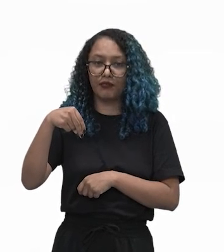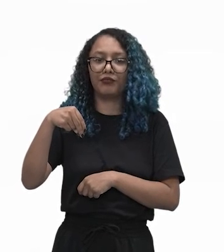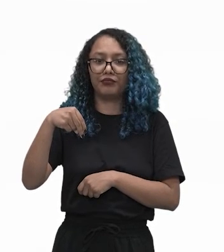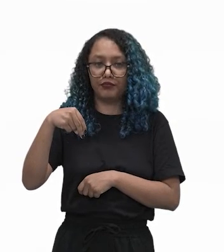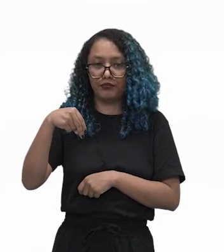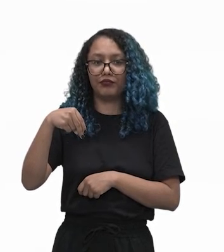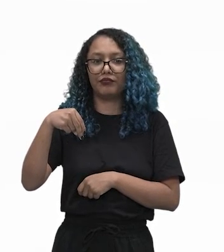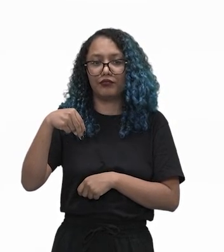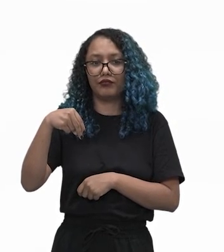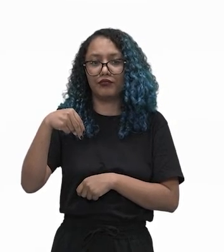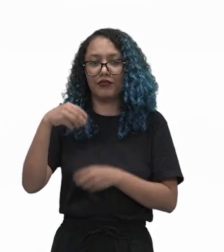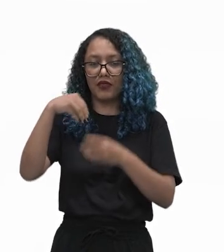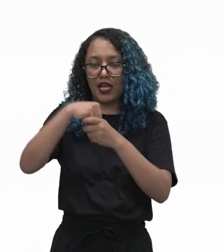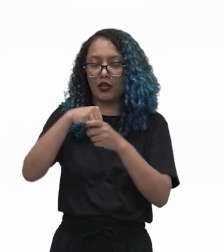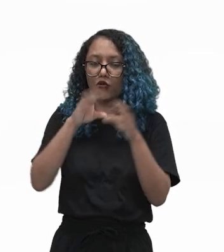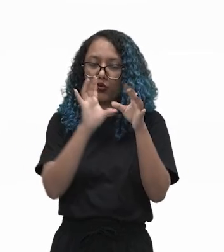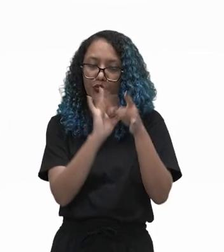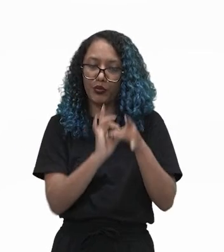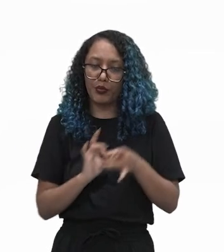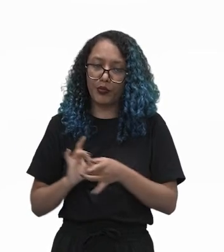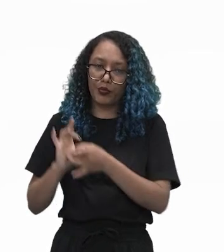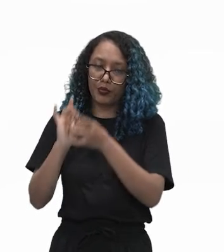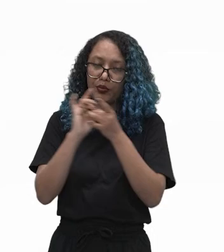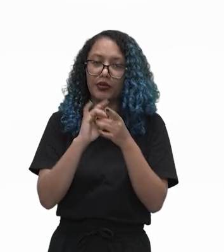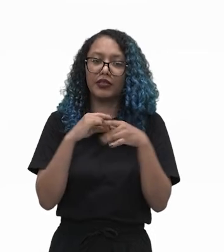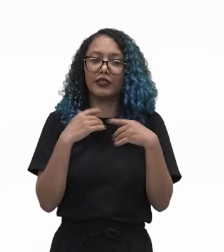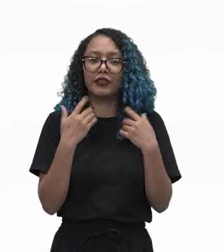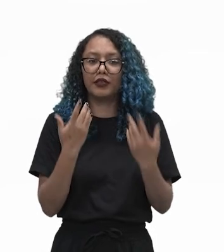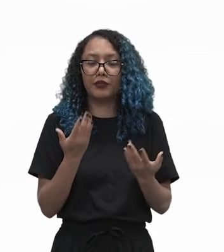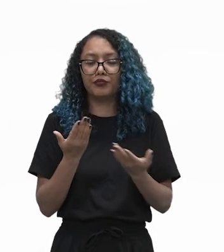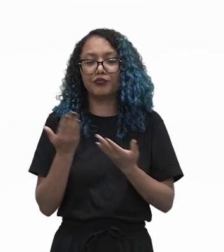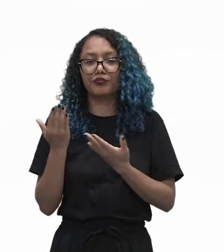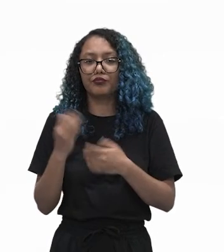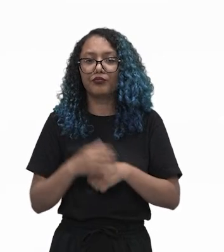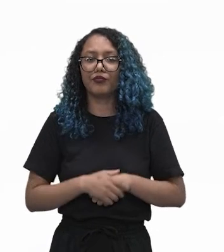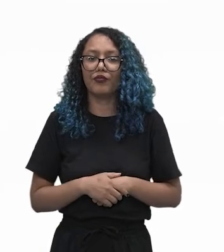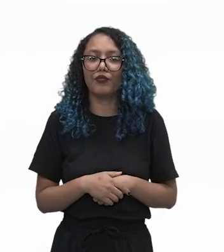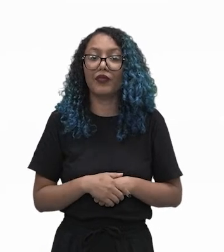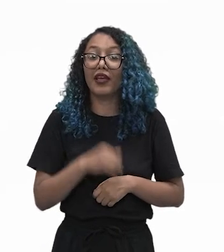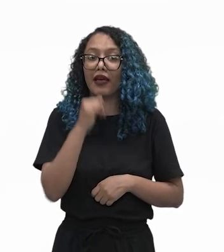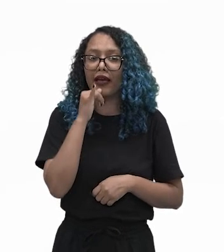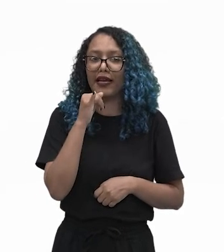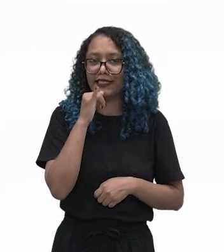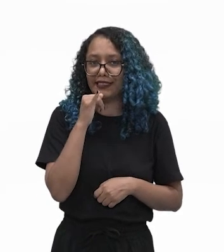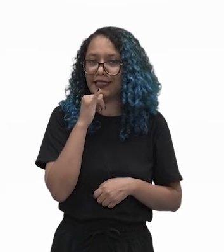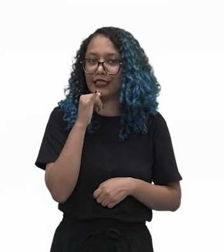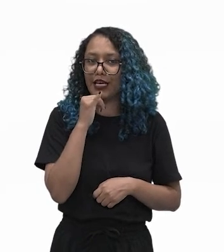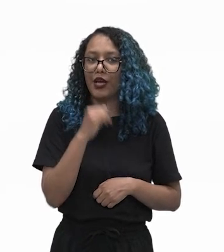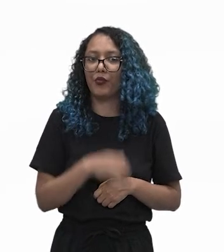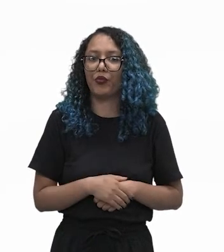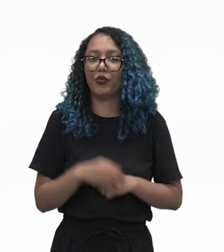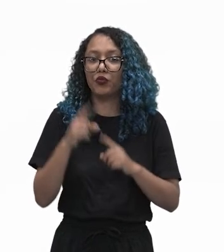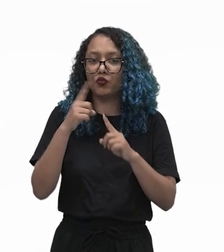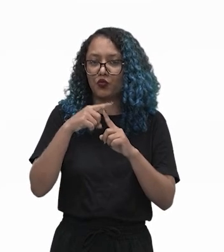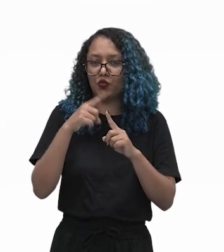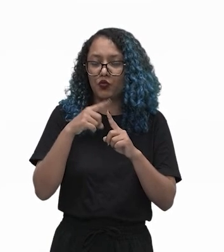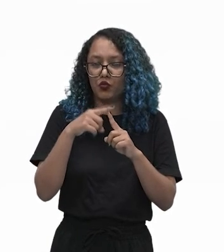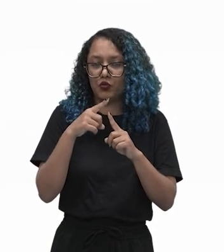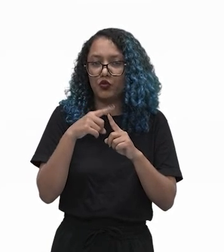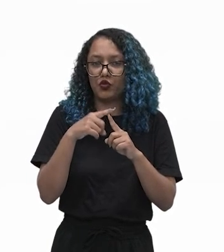dessa cadeia carbônica, ok? Esses aqui são 2 exemplos de classificação das cadeias